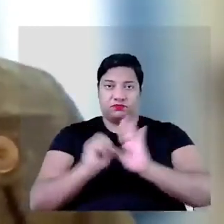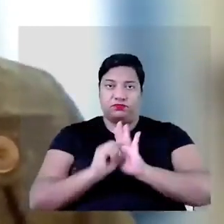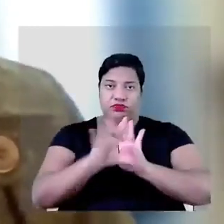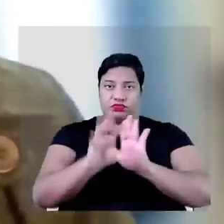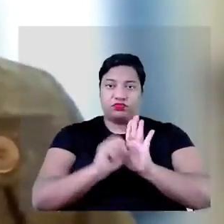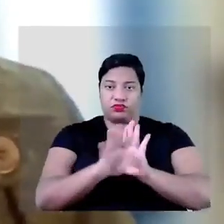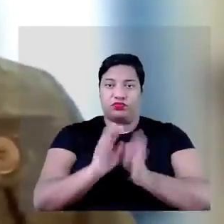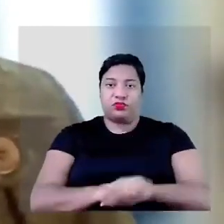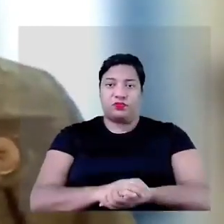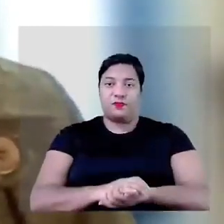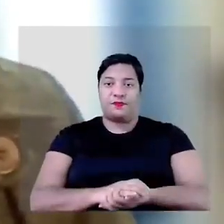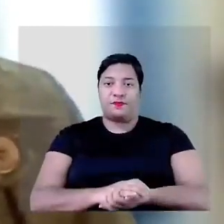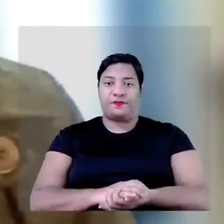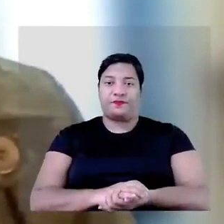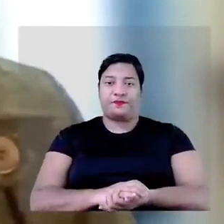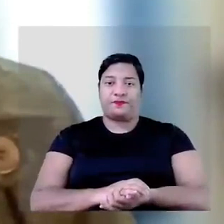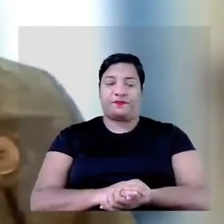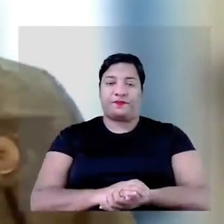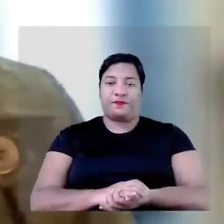com vocês.